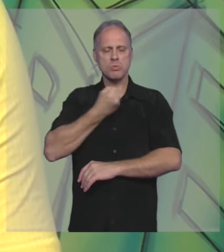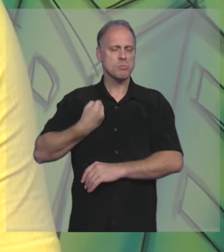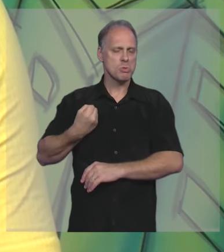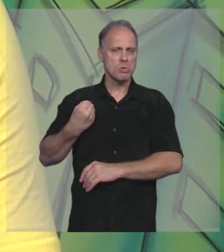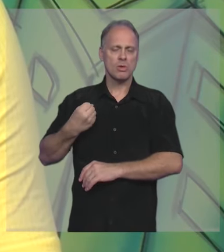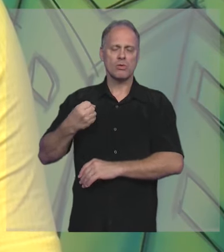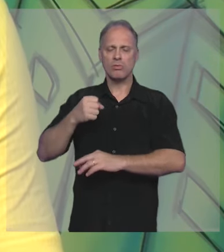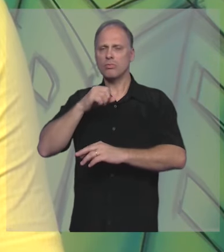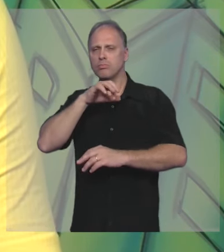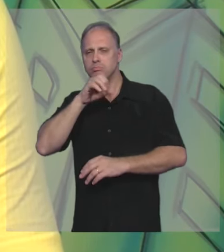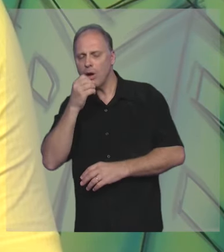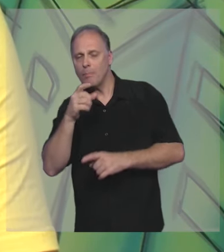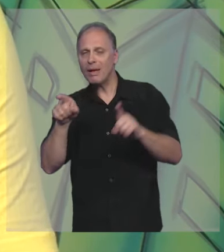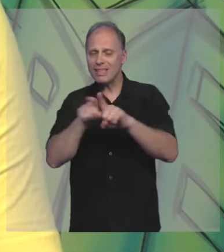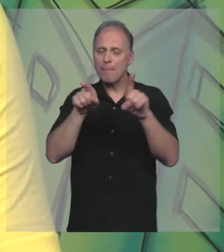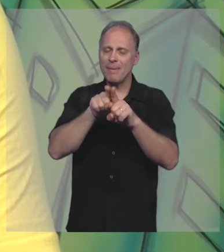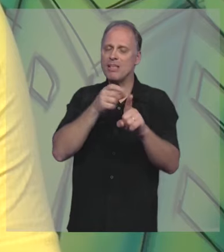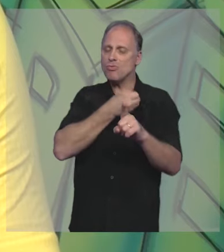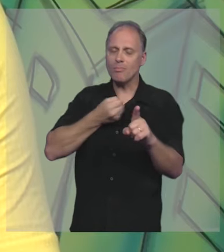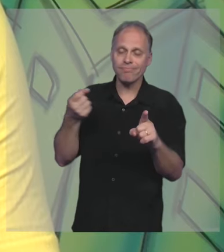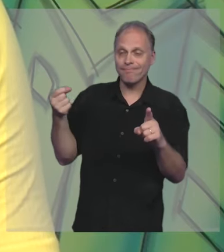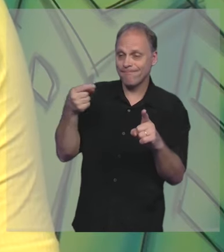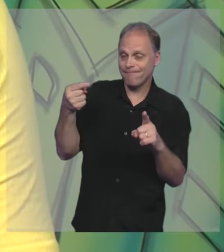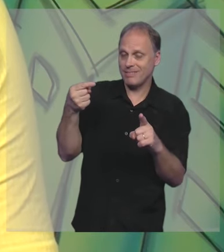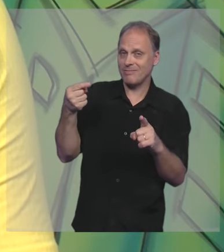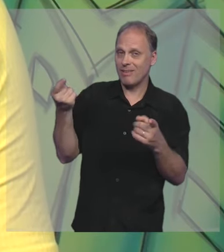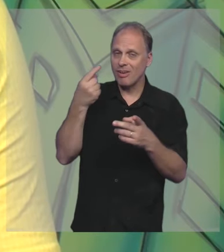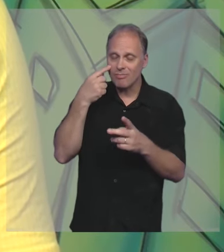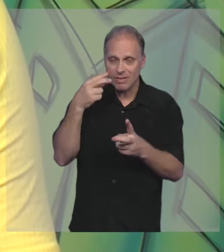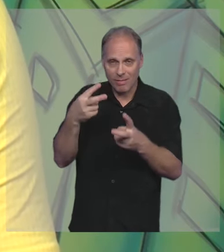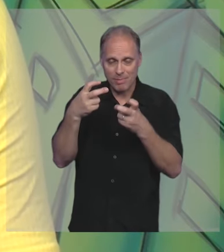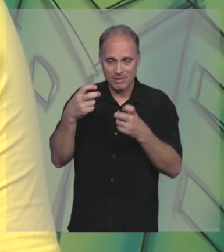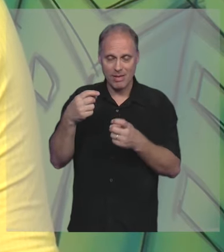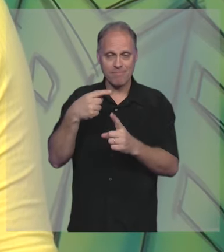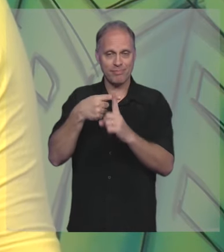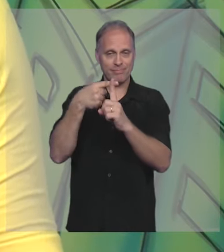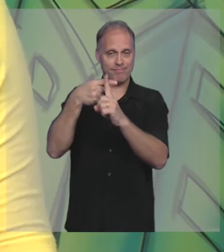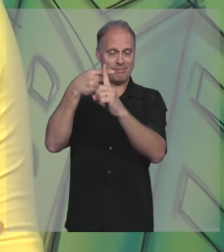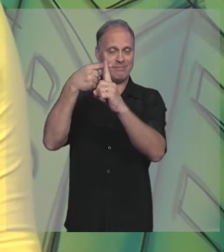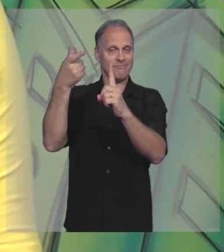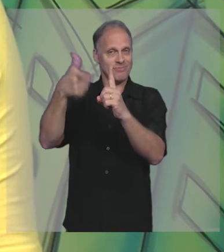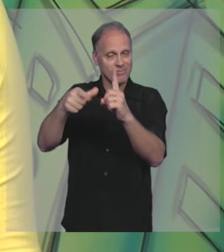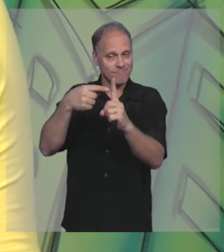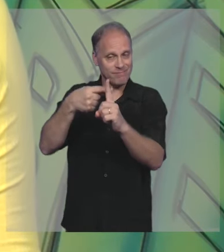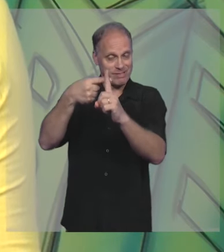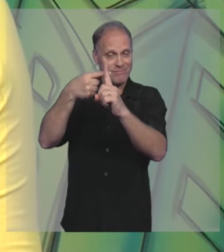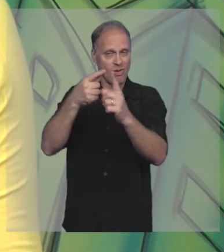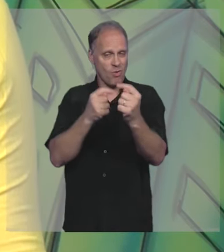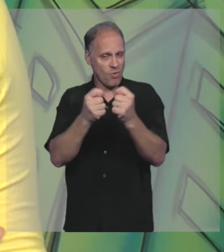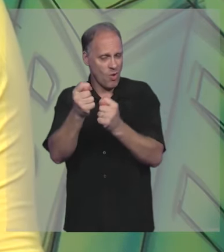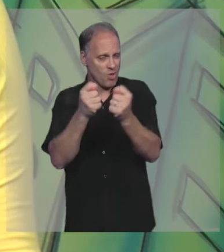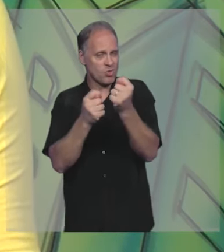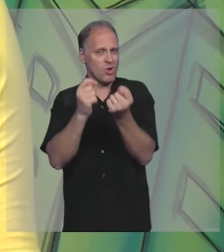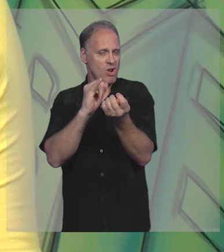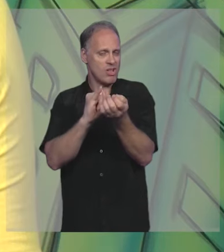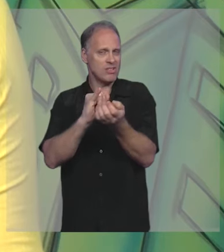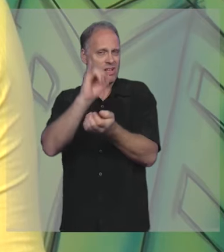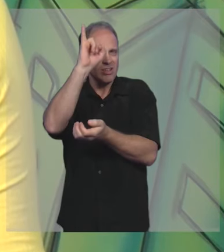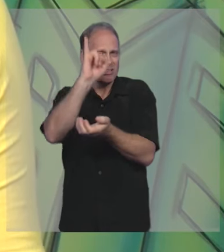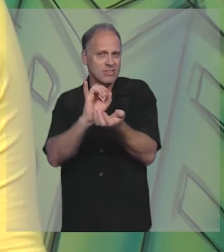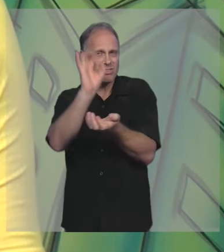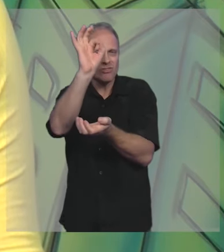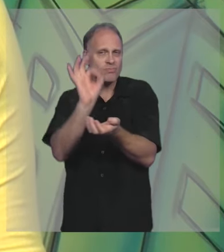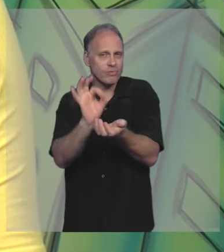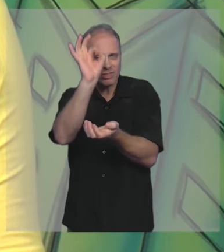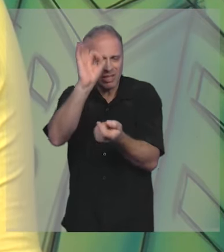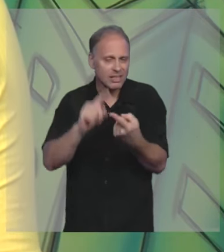muito negativos. Agora a gente começa a ver os números antigos de novo. Então, a gente começa a ver um controle de inflação, de taxa